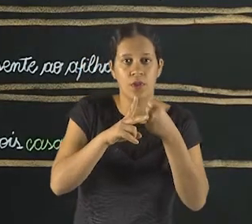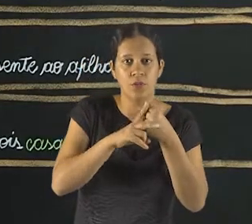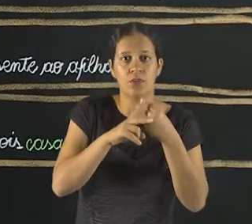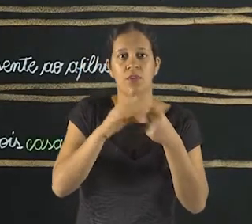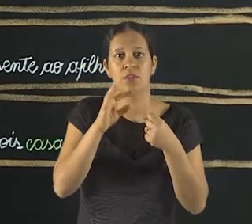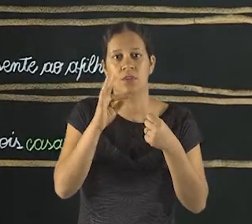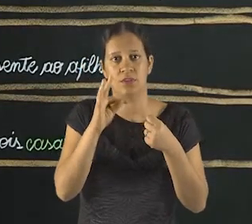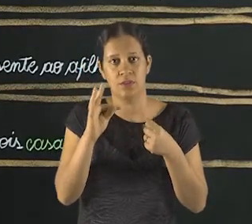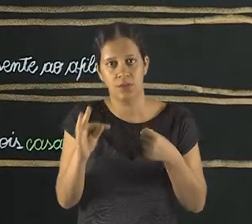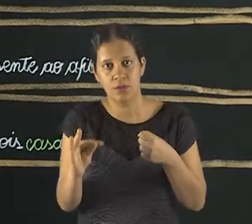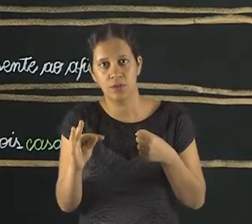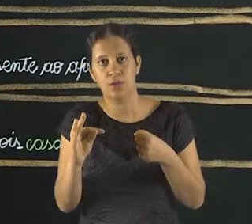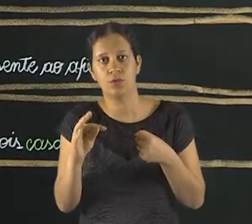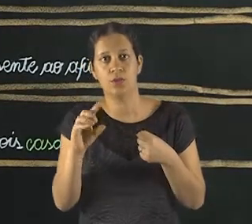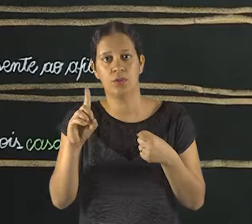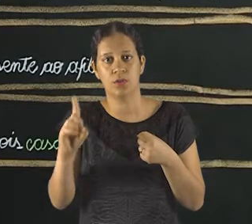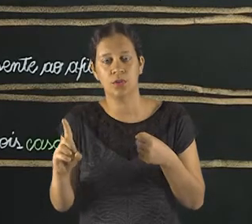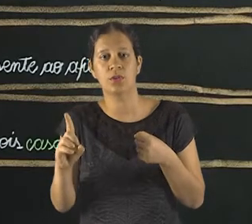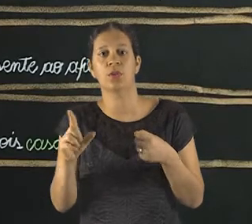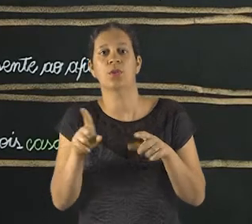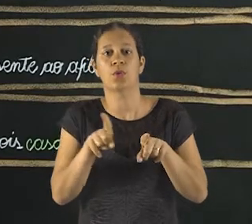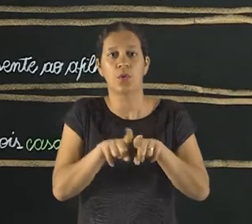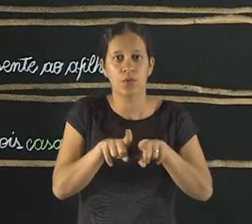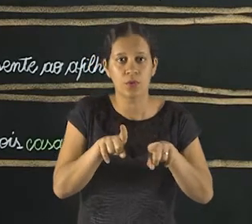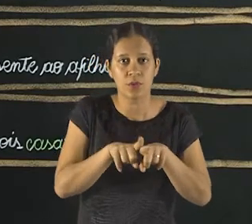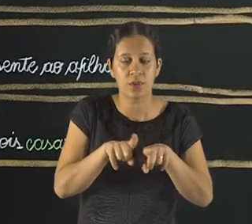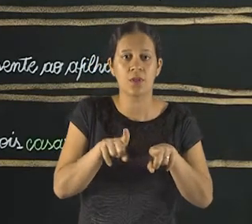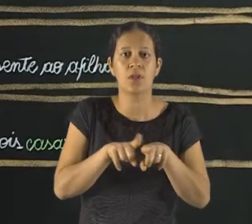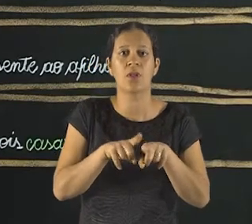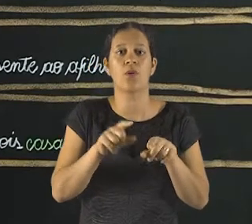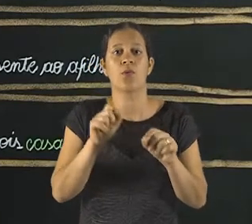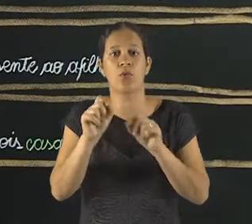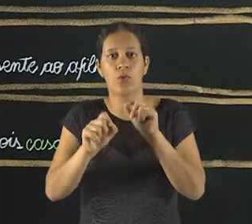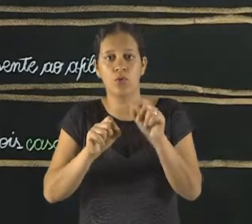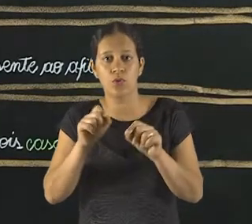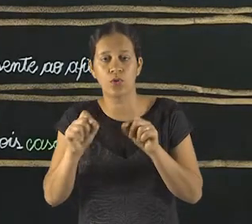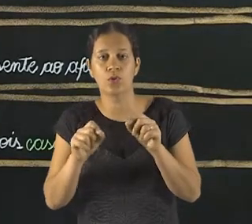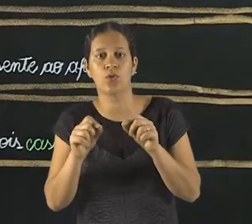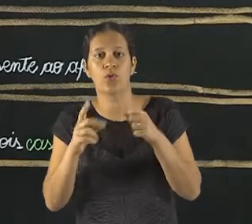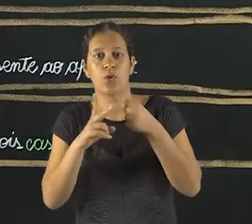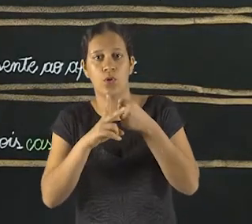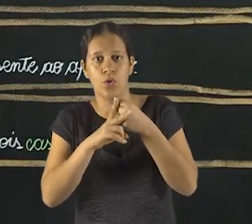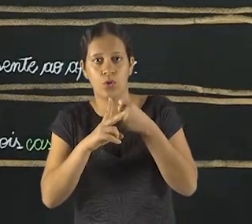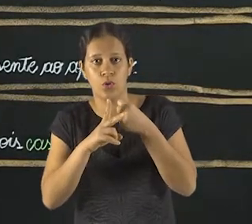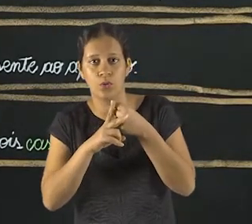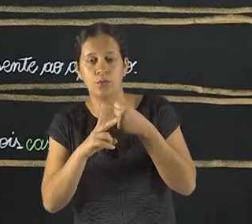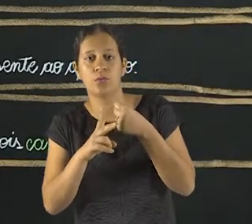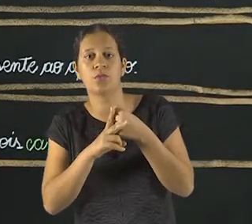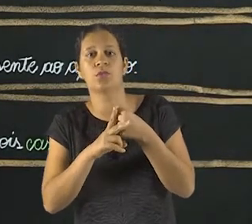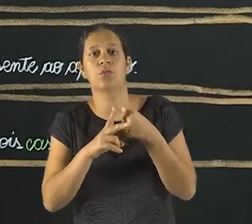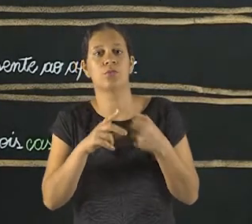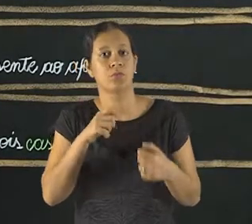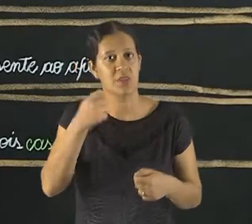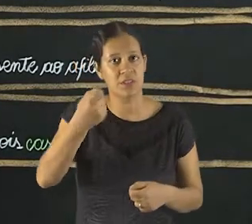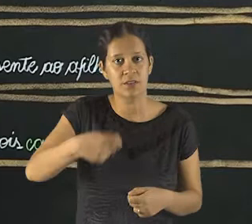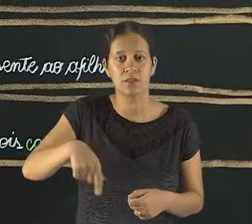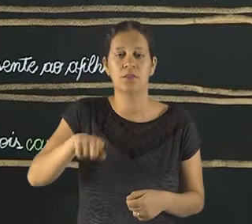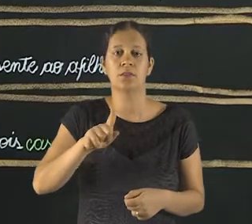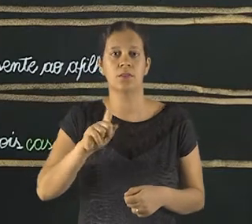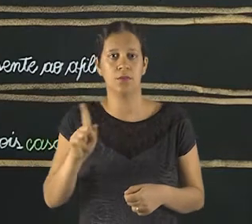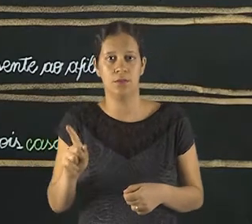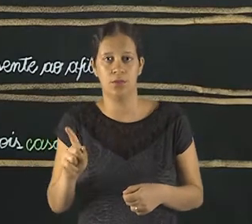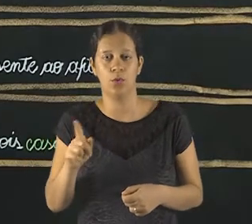verbos transitivos precisam de complementos. O complemento do verbo transitivo direto se chama objeto direto e vem